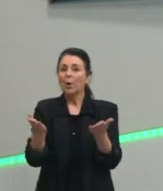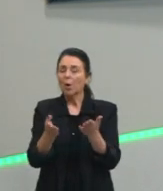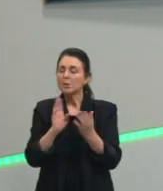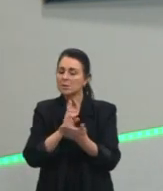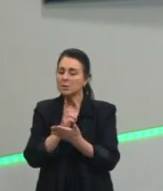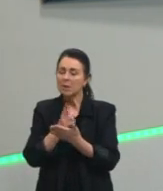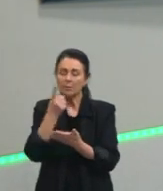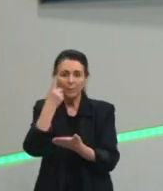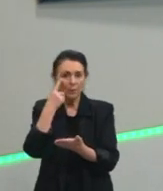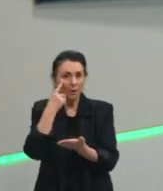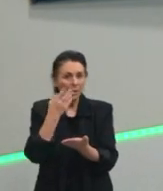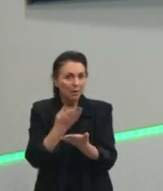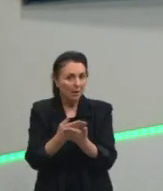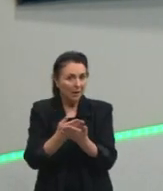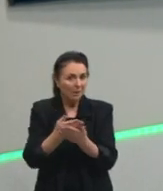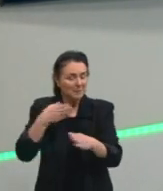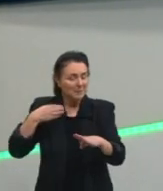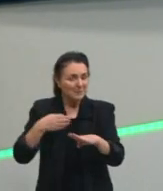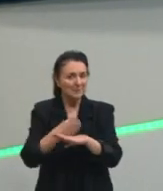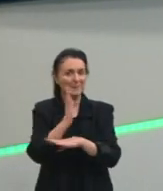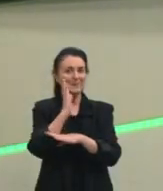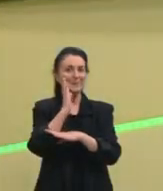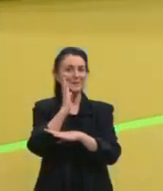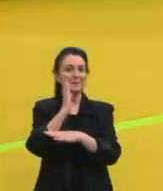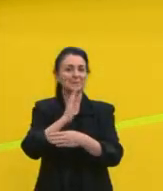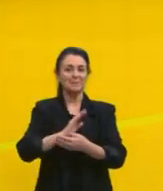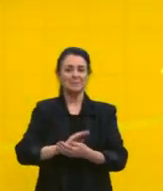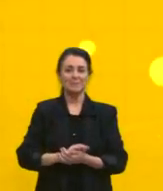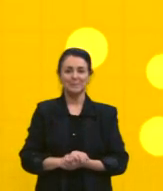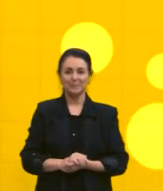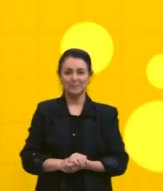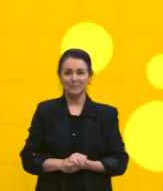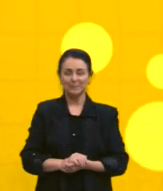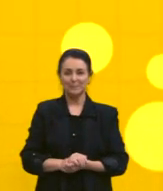as aulas de física e as outras aulas e partiu passar um